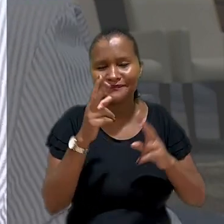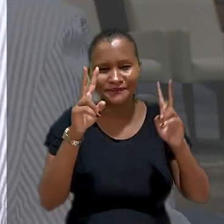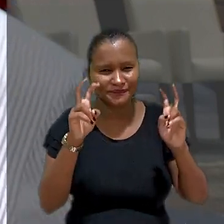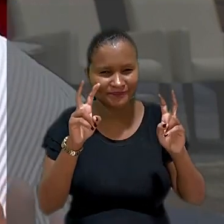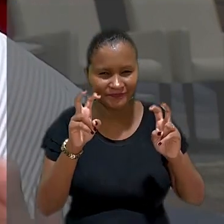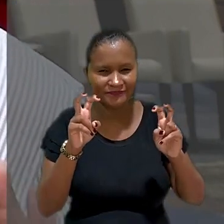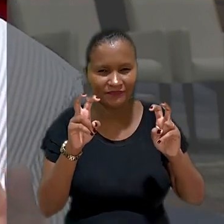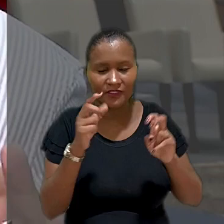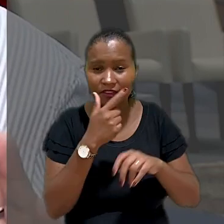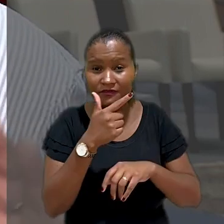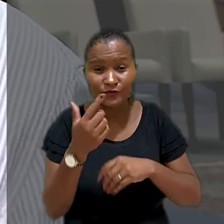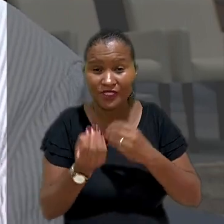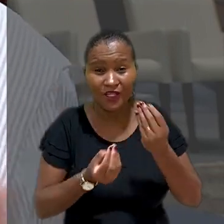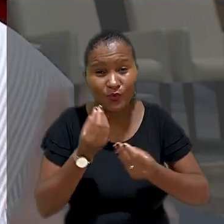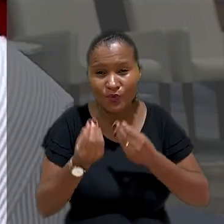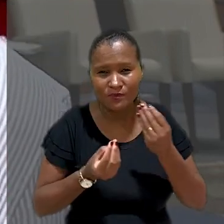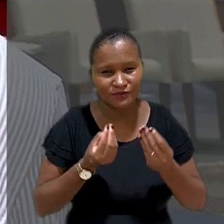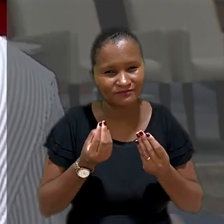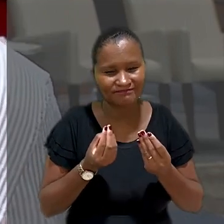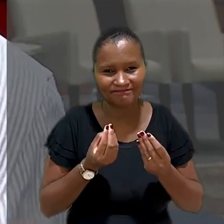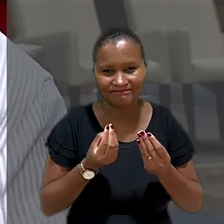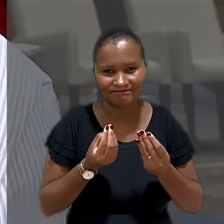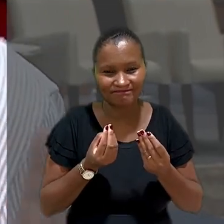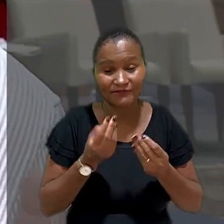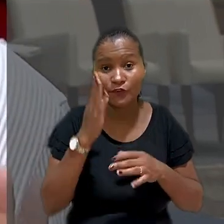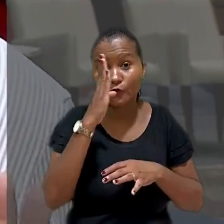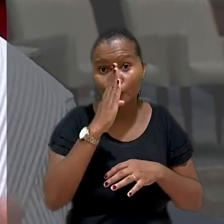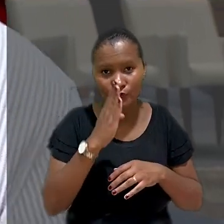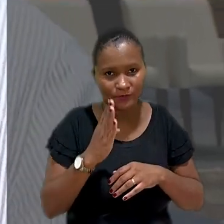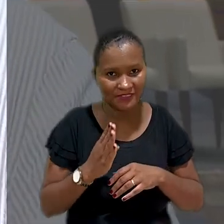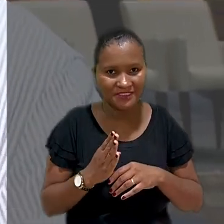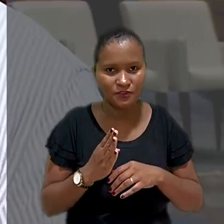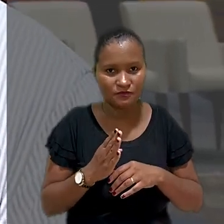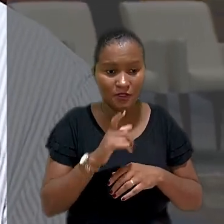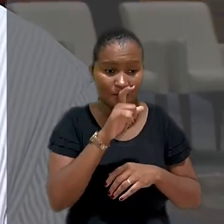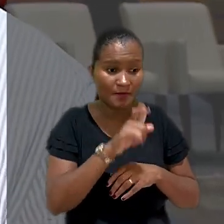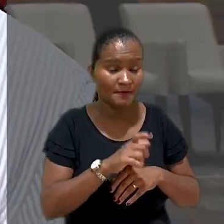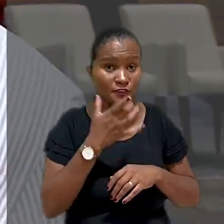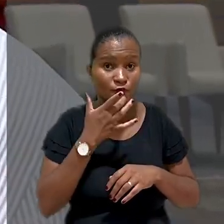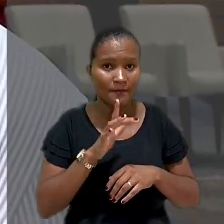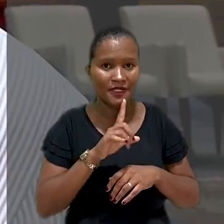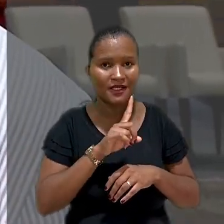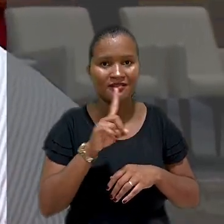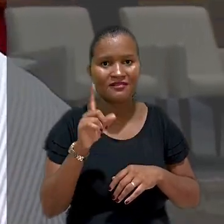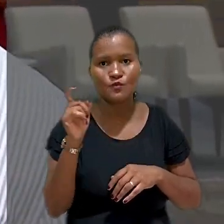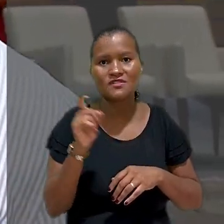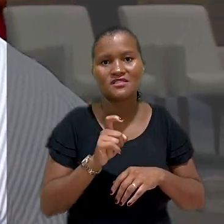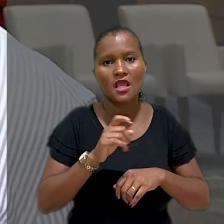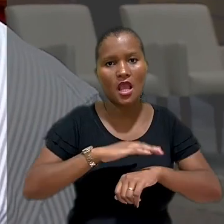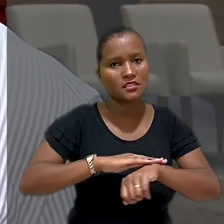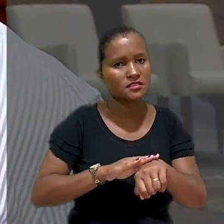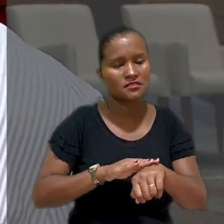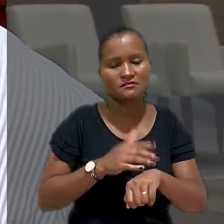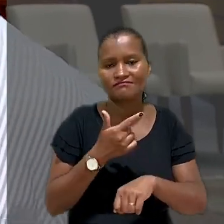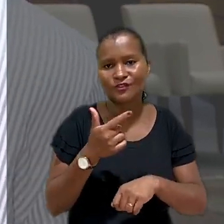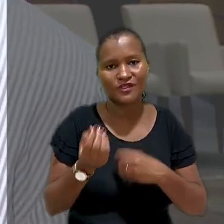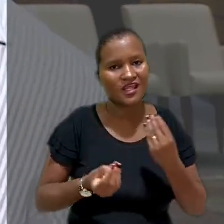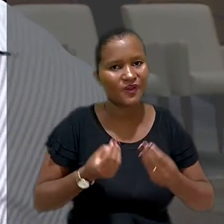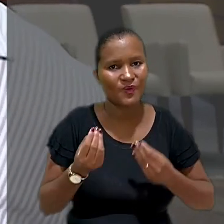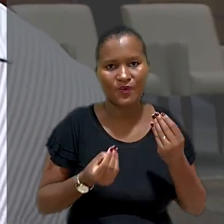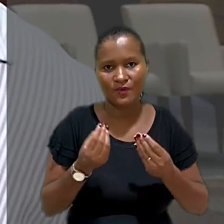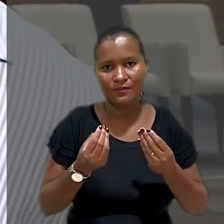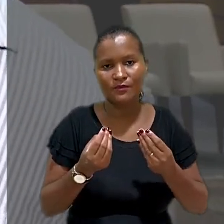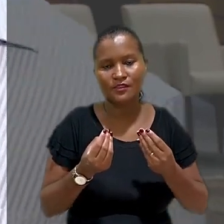você só um parêntese assim não tem como não tem como no Brasil uma pessoa branca não ser racista